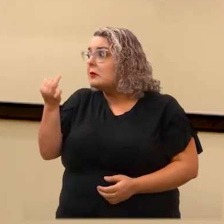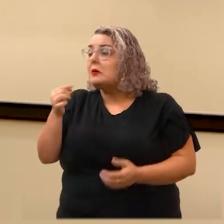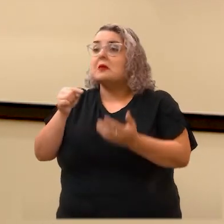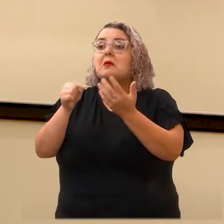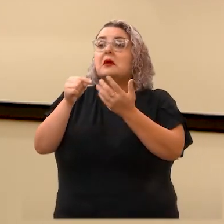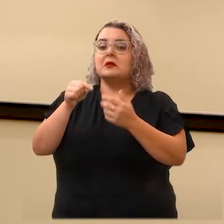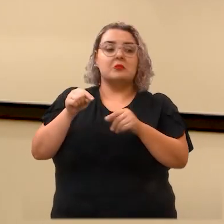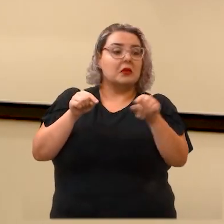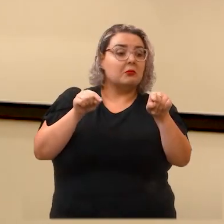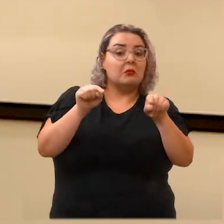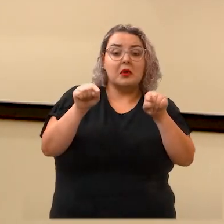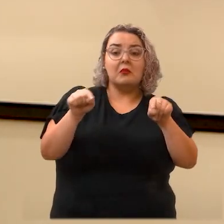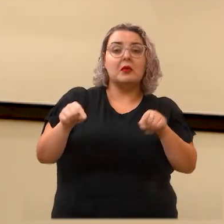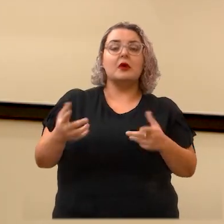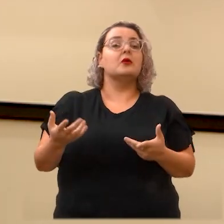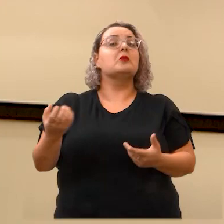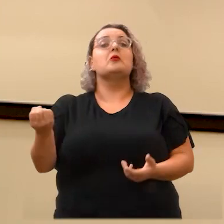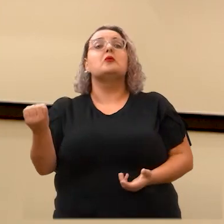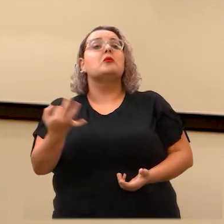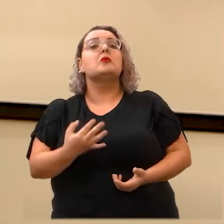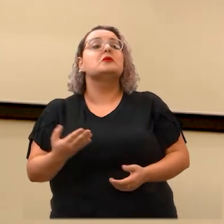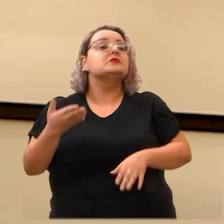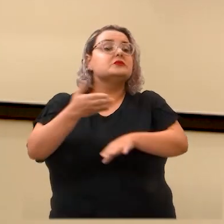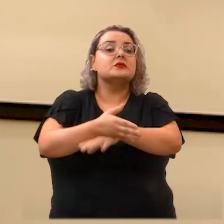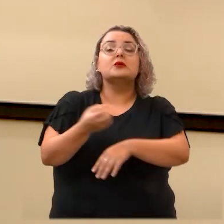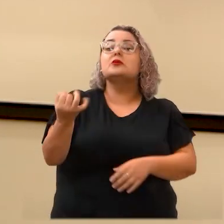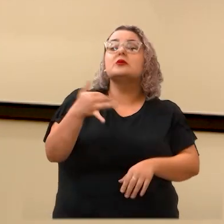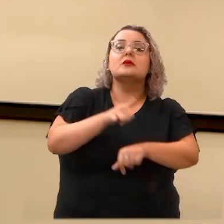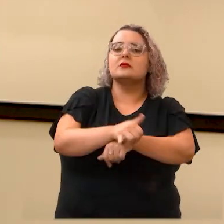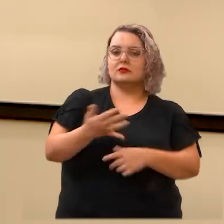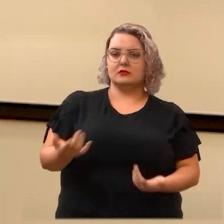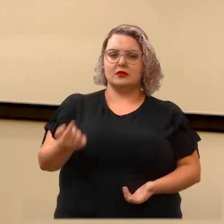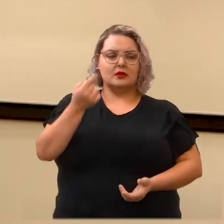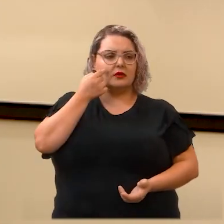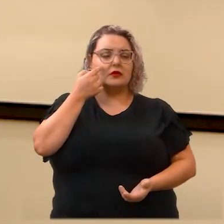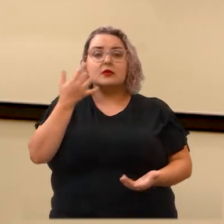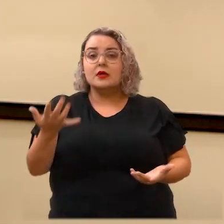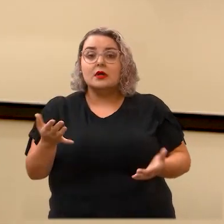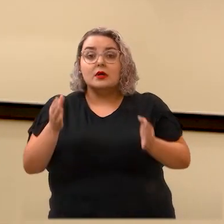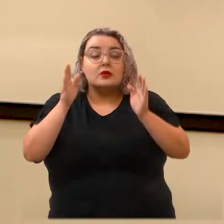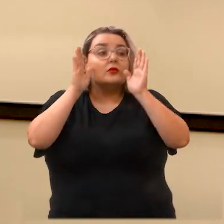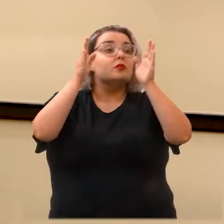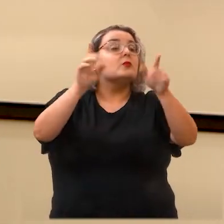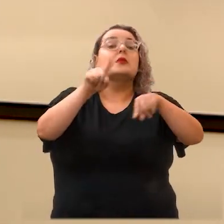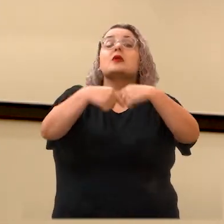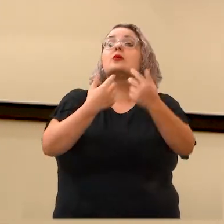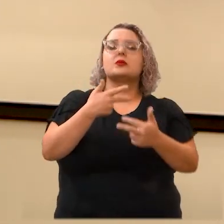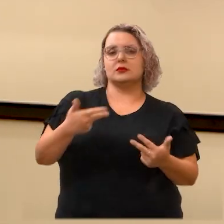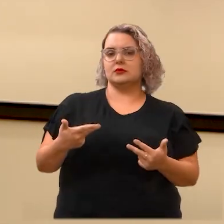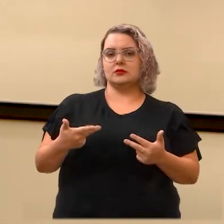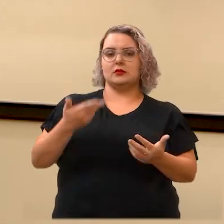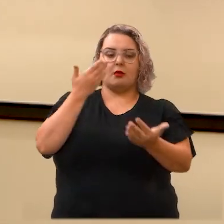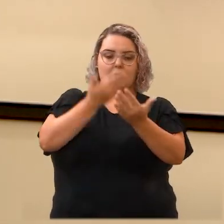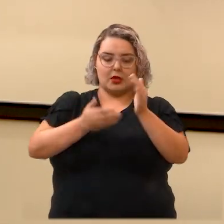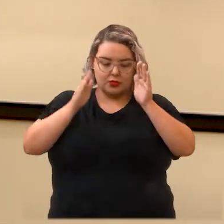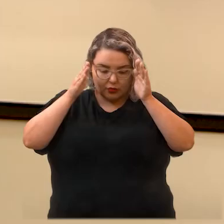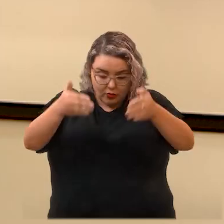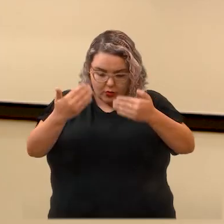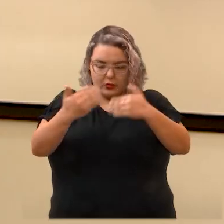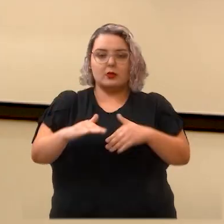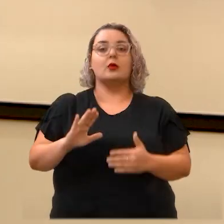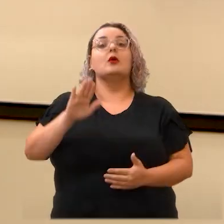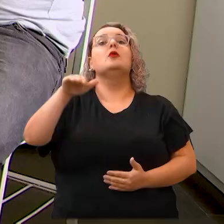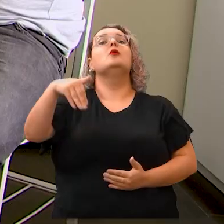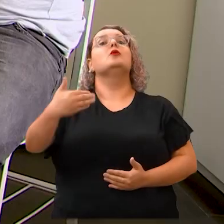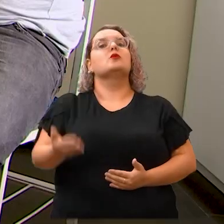fica contando na carteira quantos candidatos vieram quantos faltaram fica observando sua atenção tá para outras coisas quando